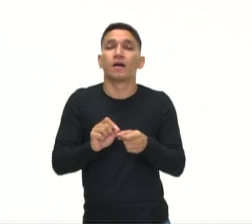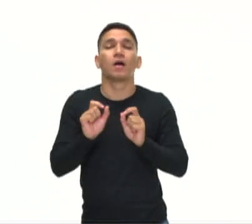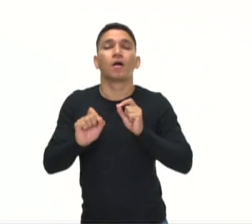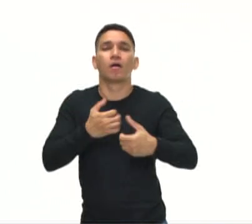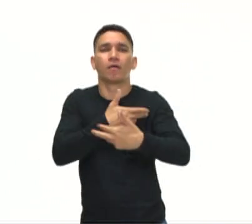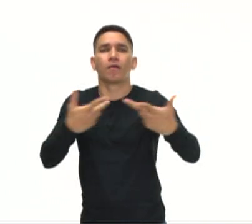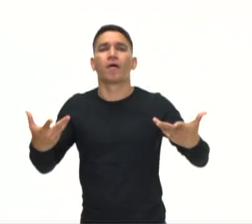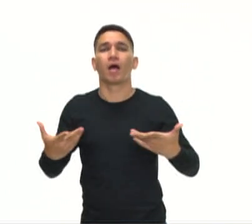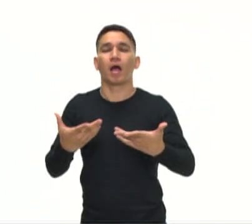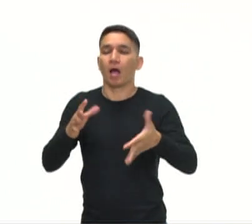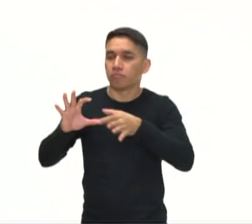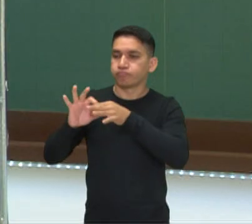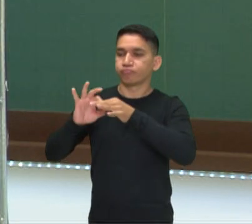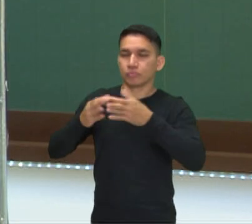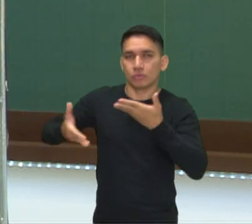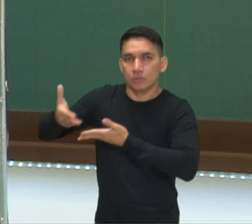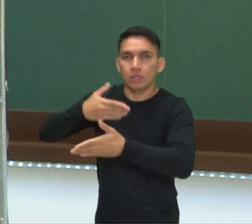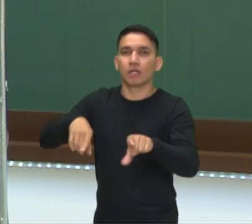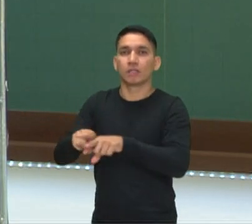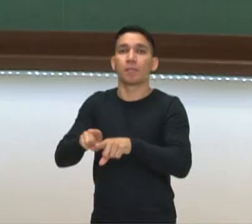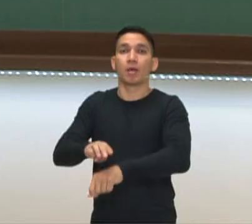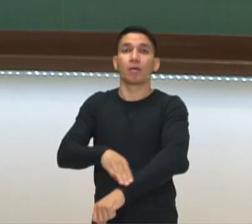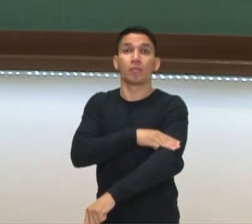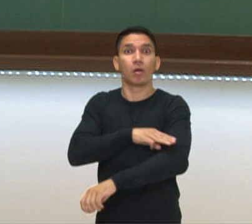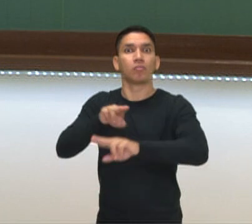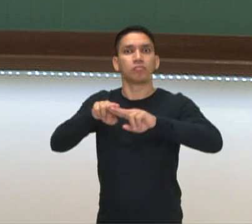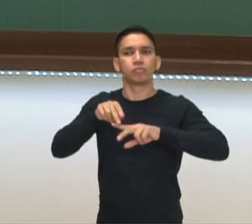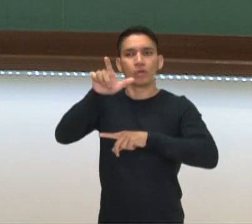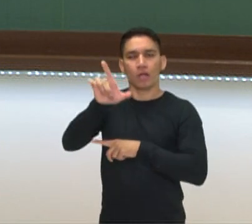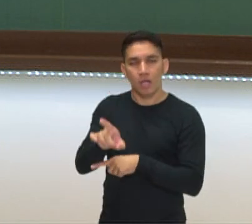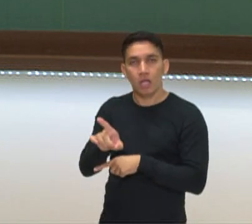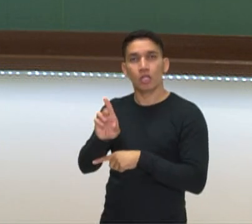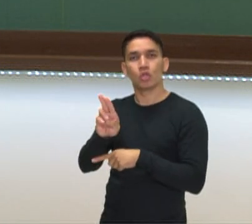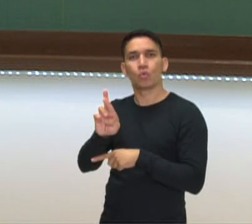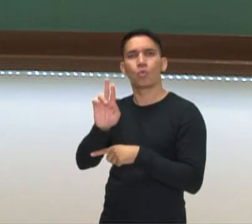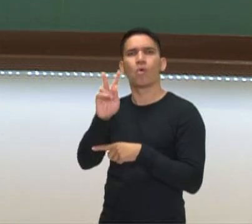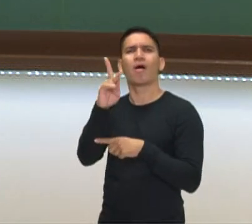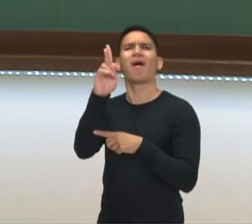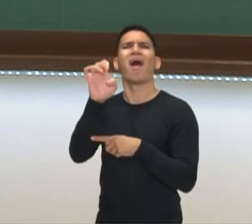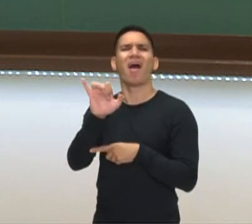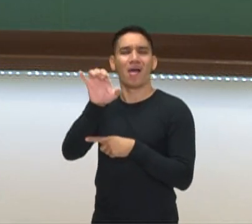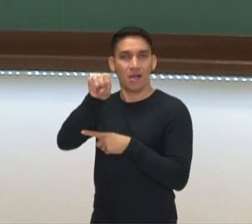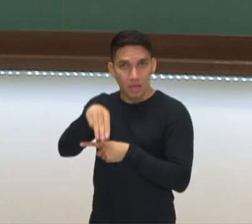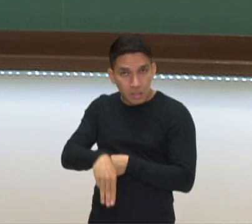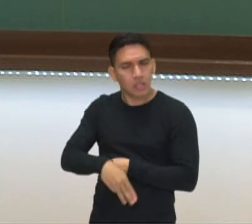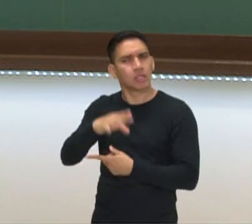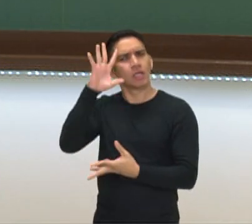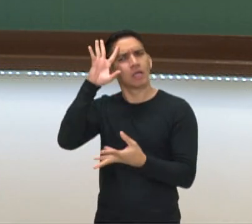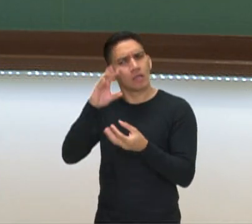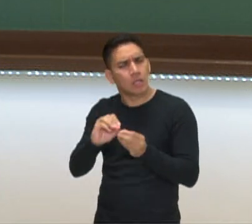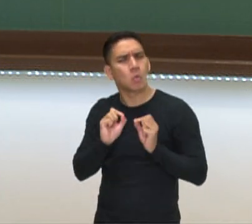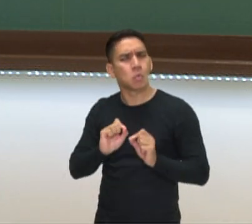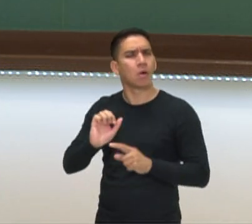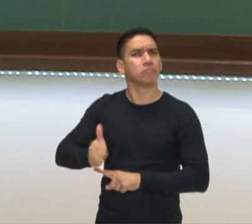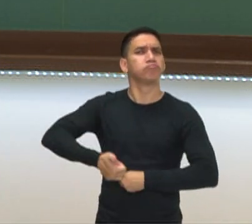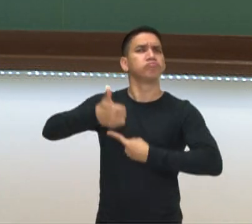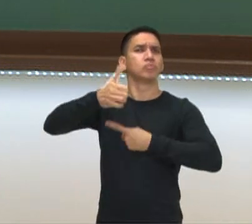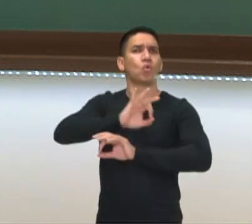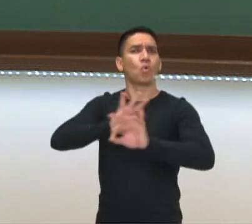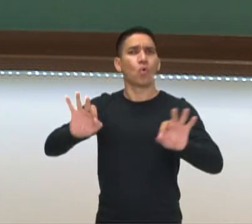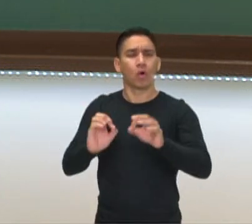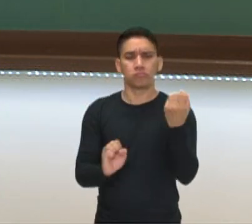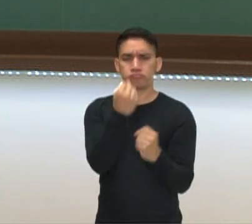e moral. Então, o Durkheim achava super positivo essa industrialização da sociedade,